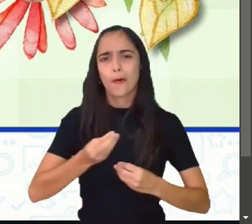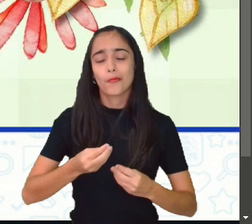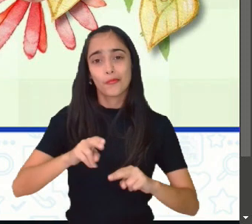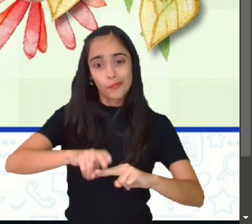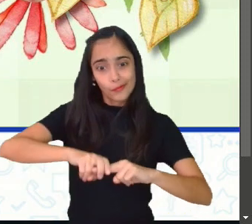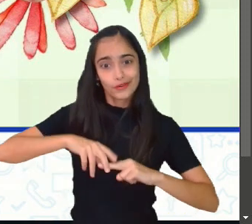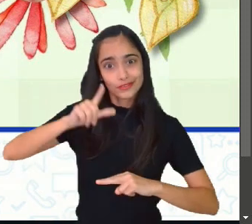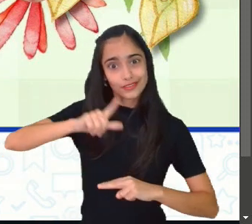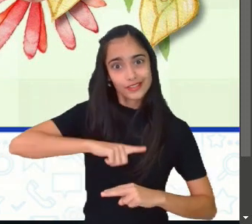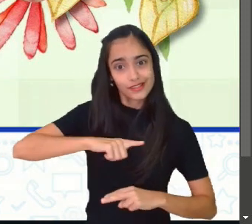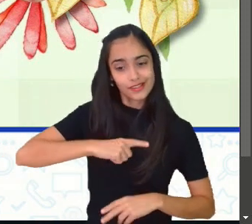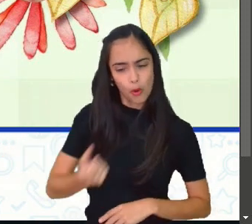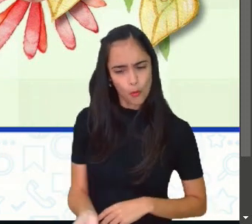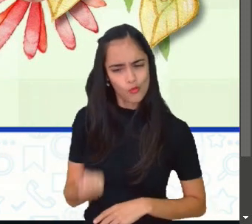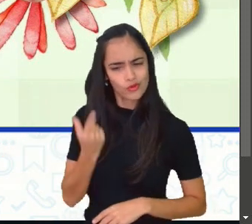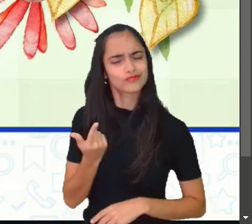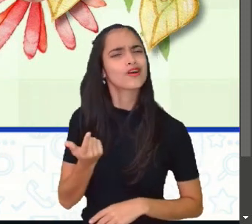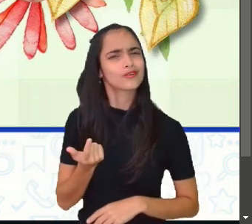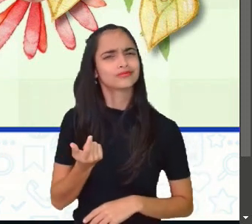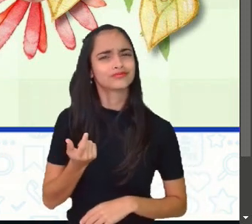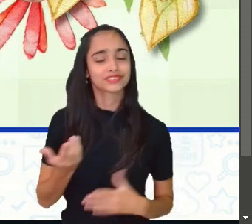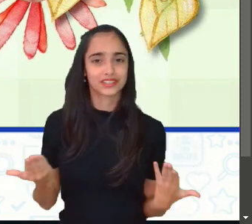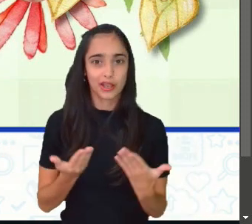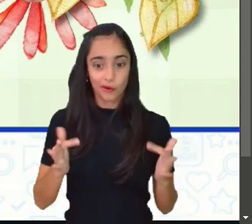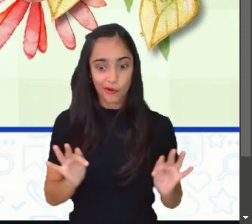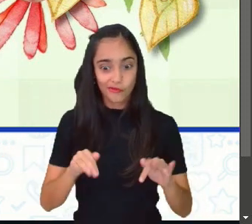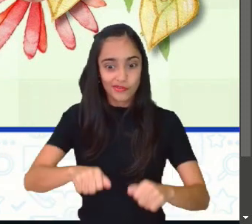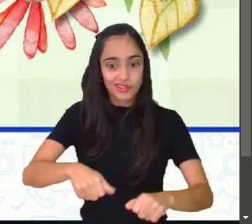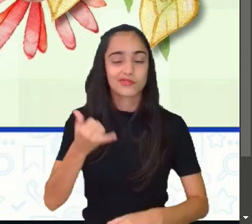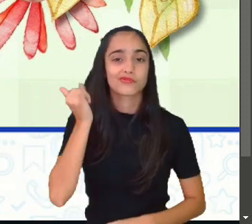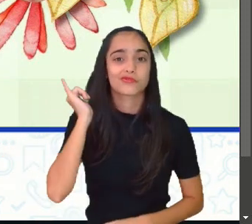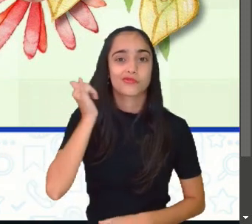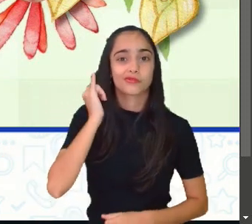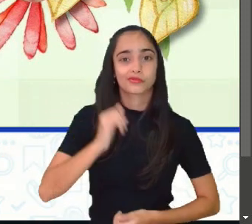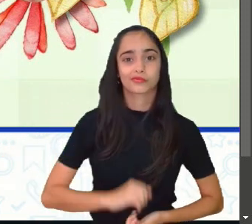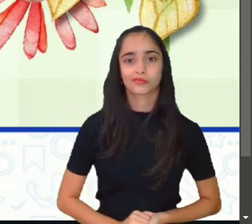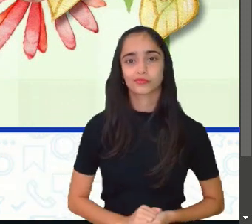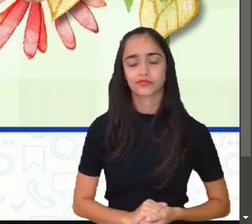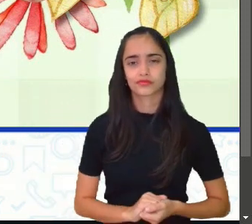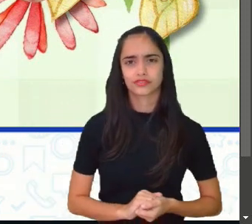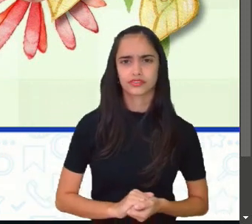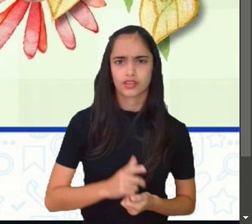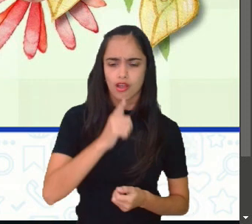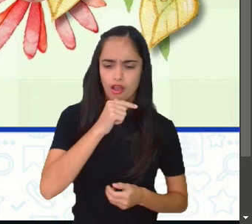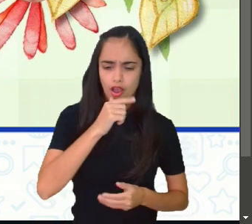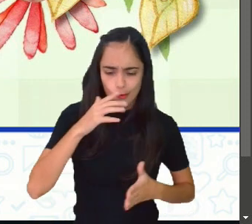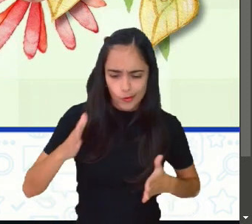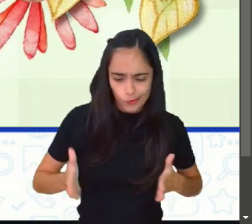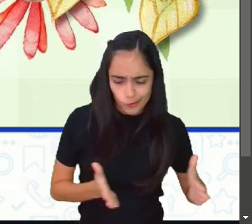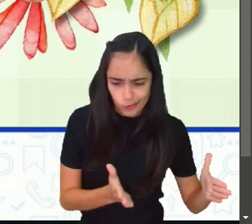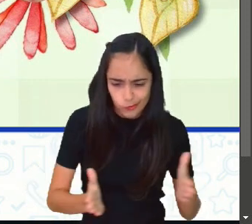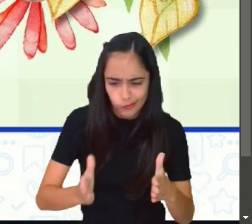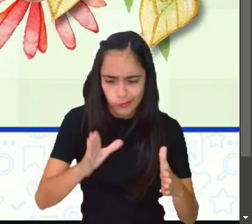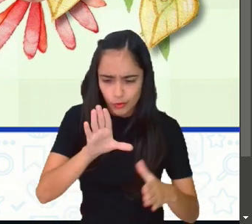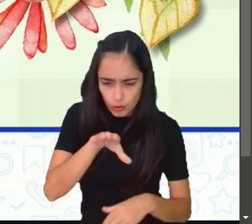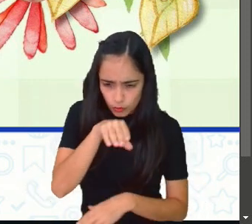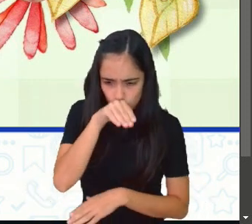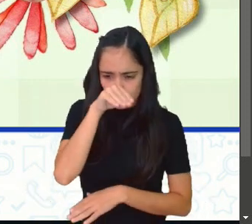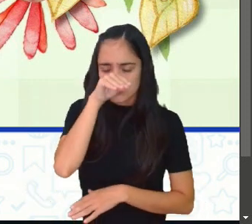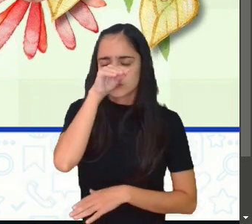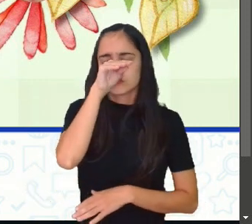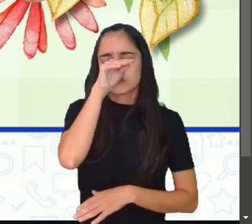achava que era, né? E o finzinho do conto, ó. Estremece a água do lago. A princesa arma o